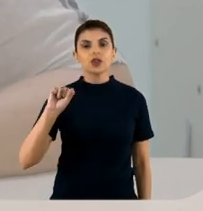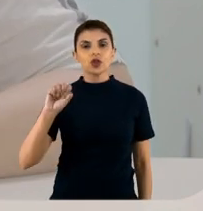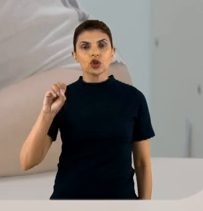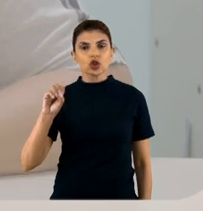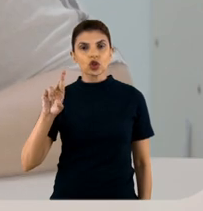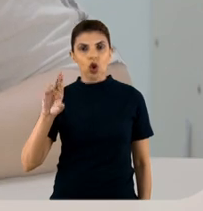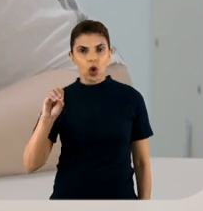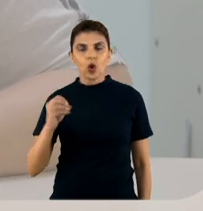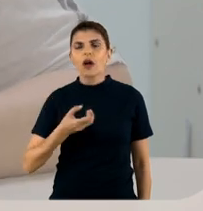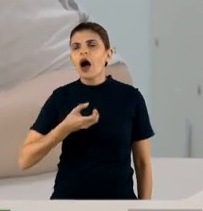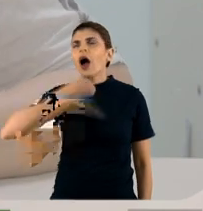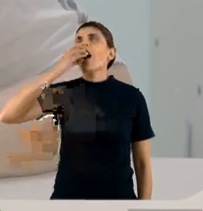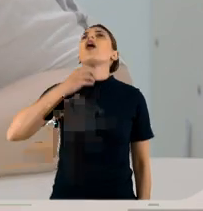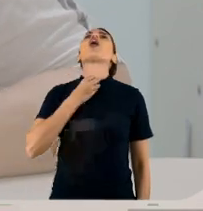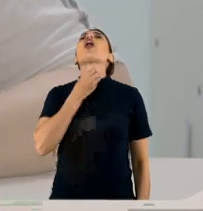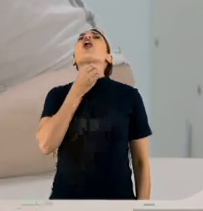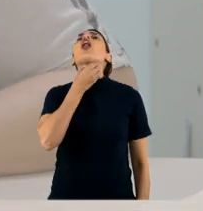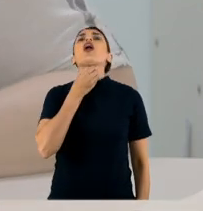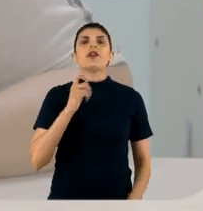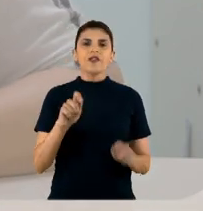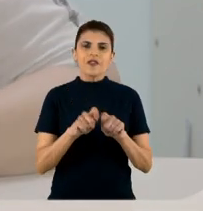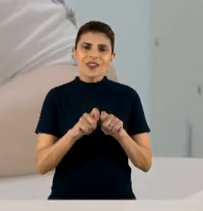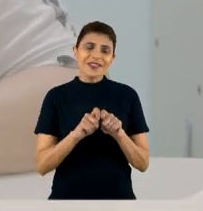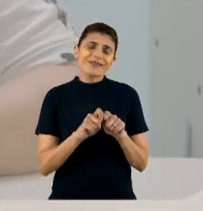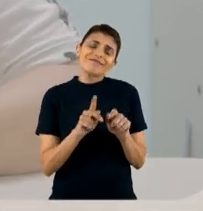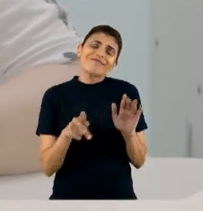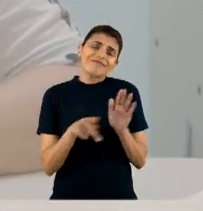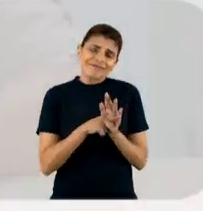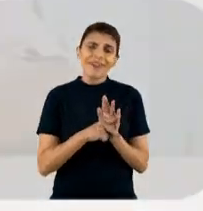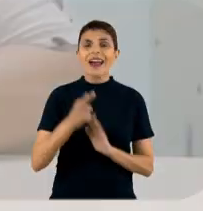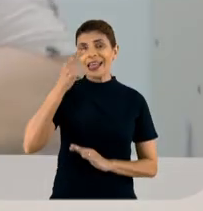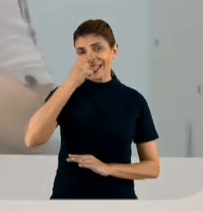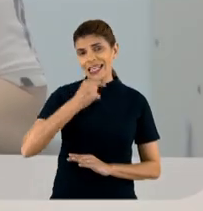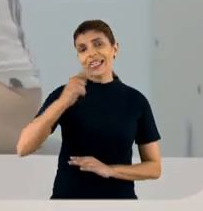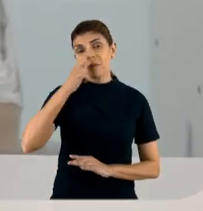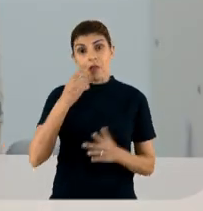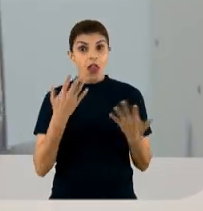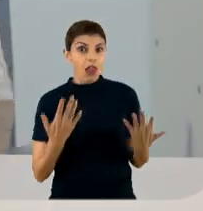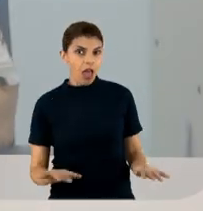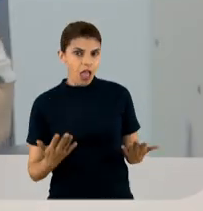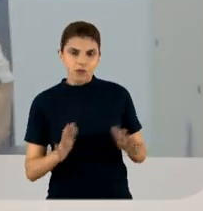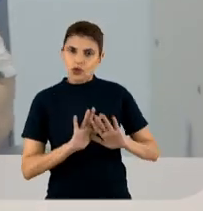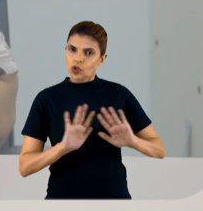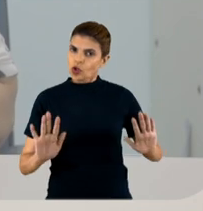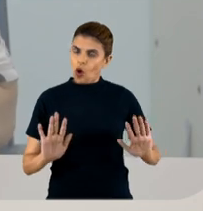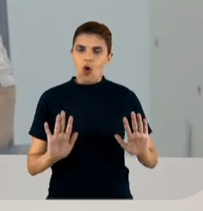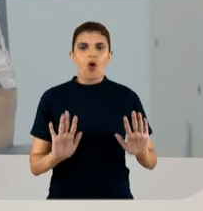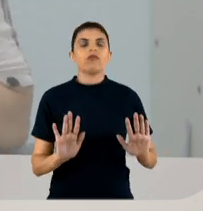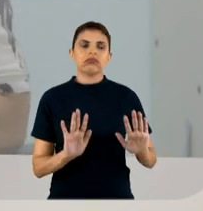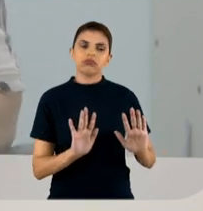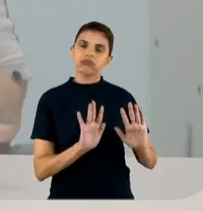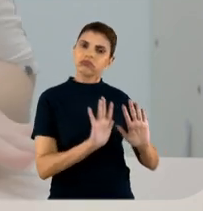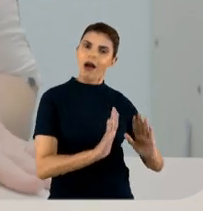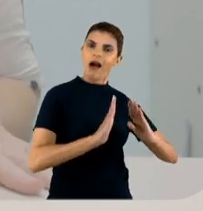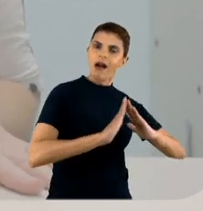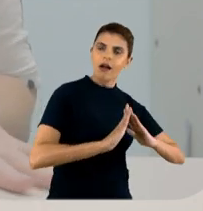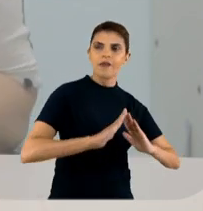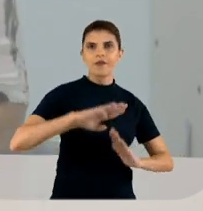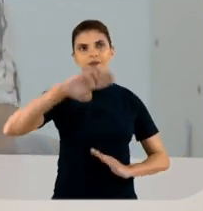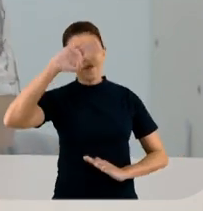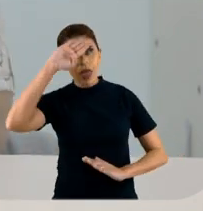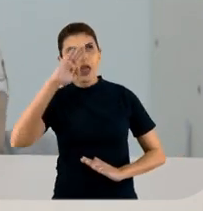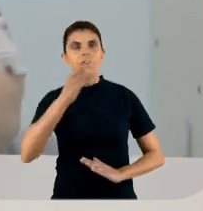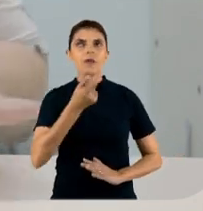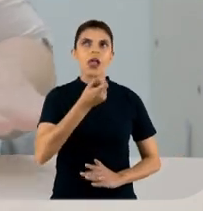eh fazer gargarejo fazer coisas sintomáticas que a gente faz pra gripe esse tratamento do caso leve é só o manejo dos sintomas Então tá com